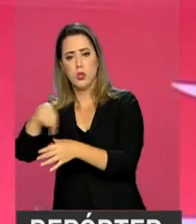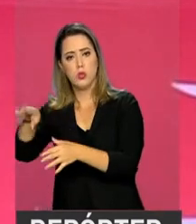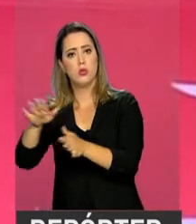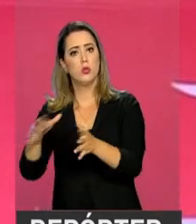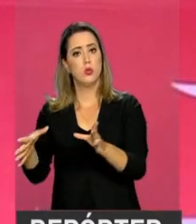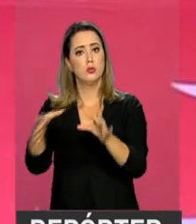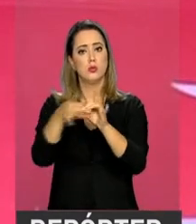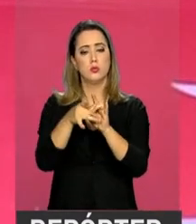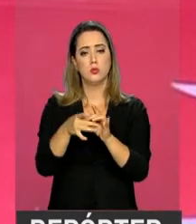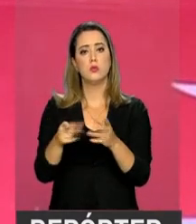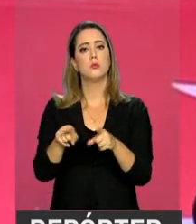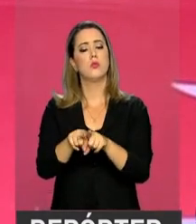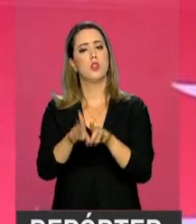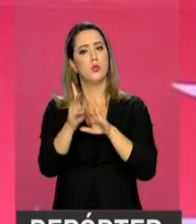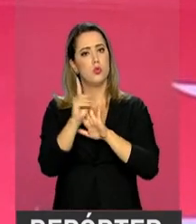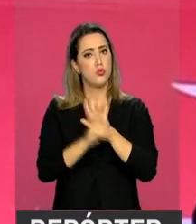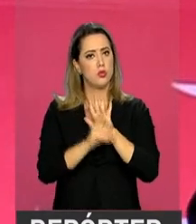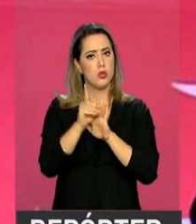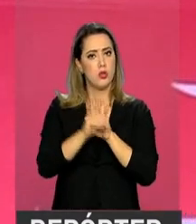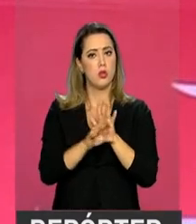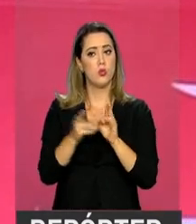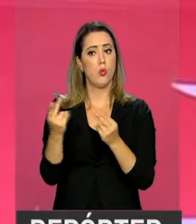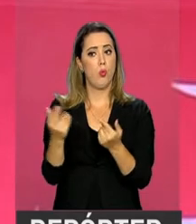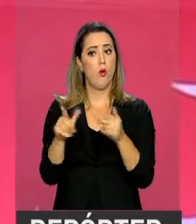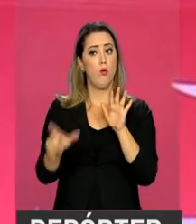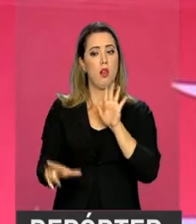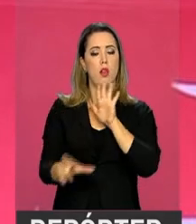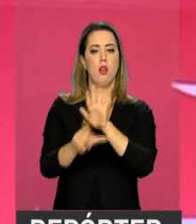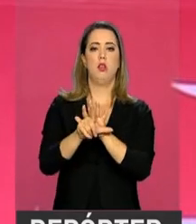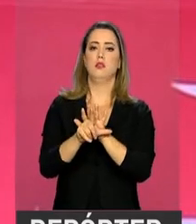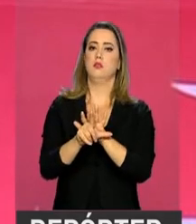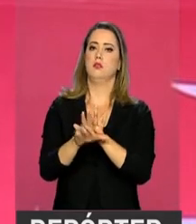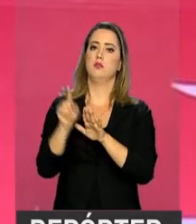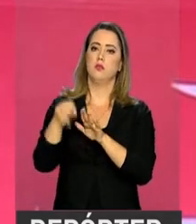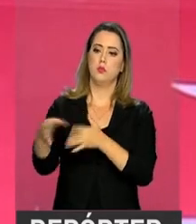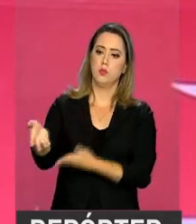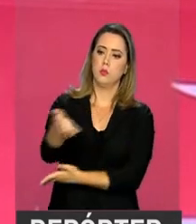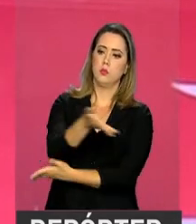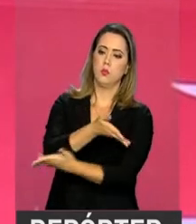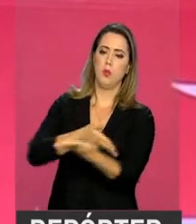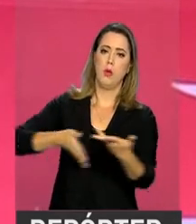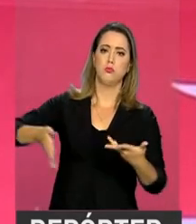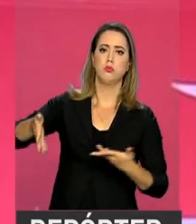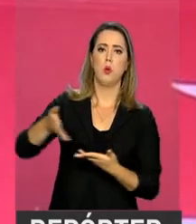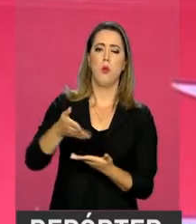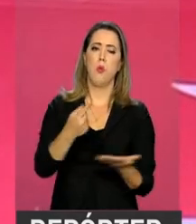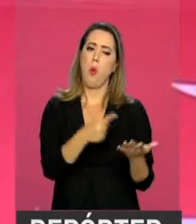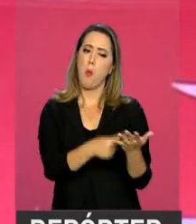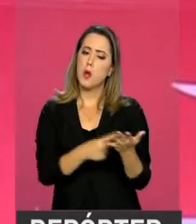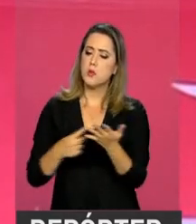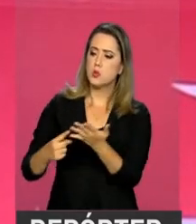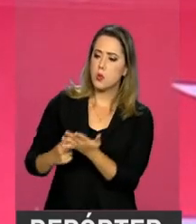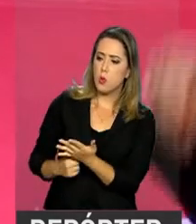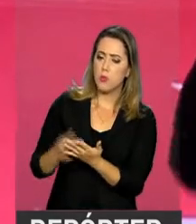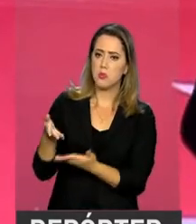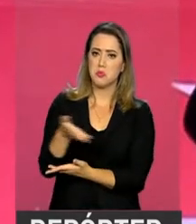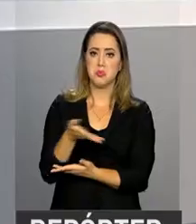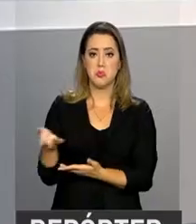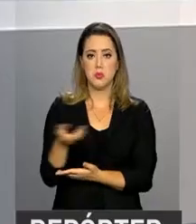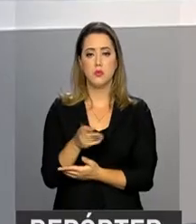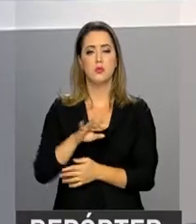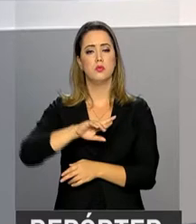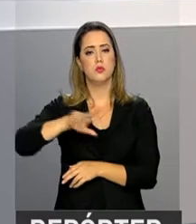aos direitos é caminho para chegar a um sistema negocial ea seguido pela maioria do barulho dos países